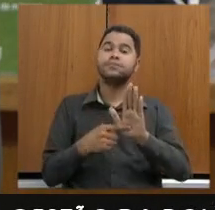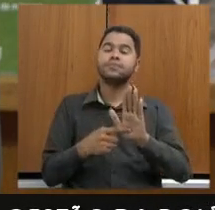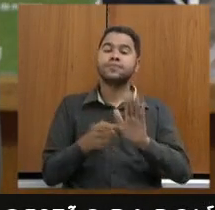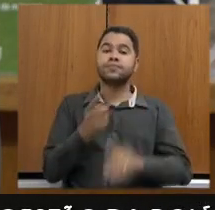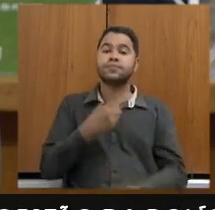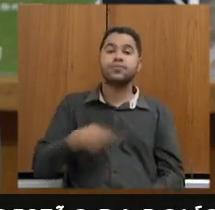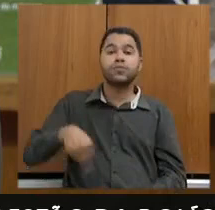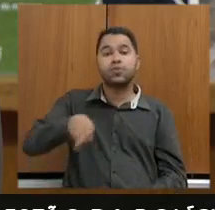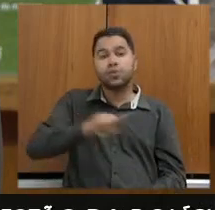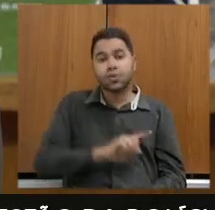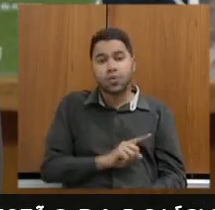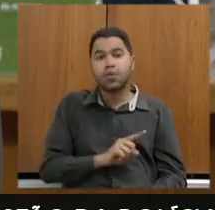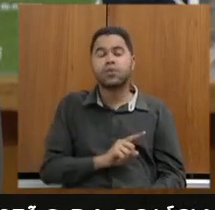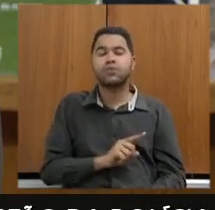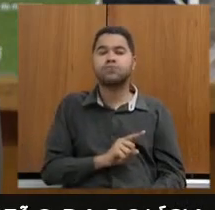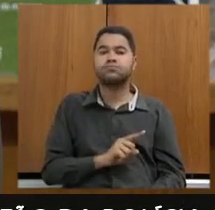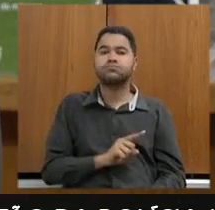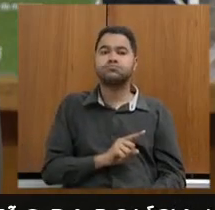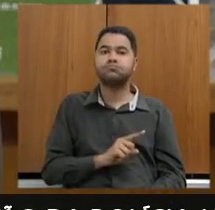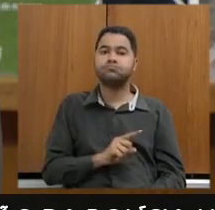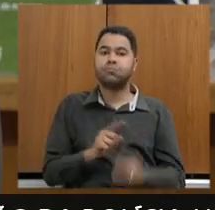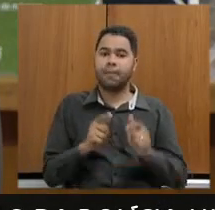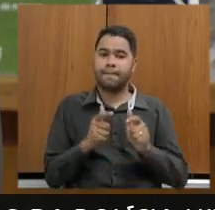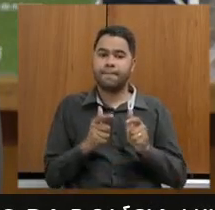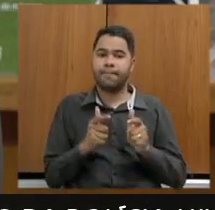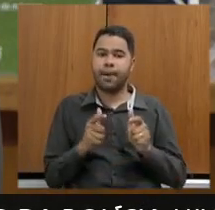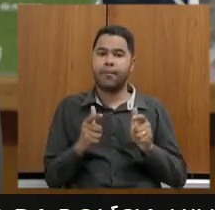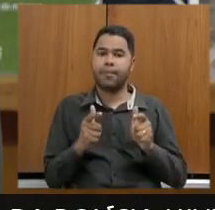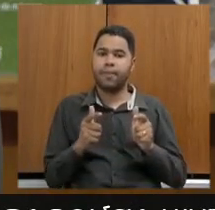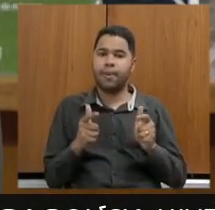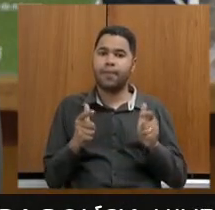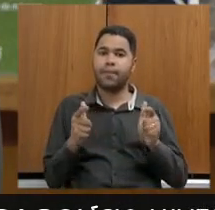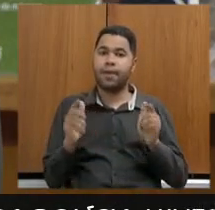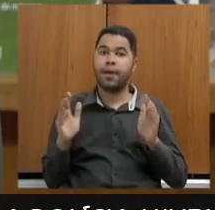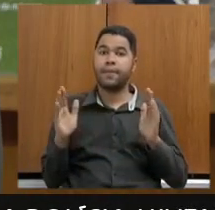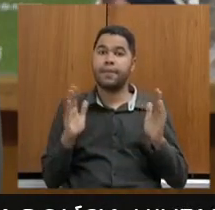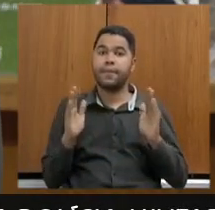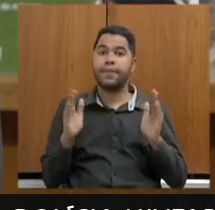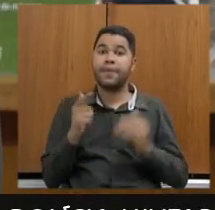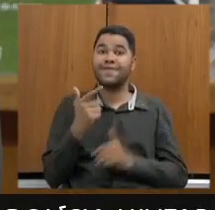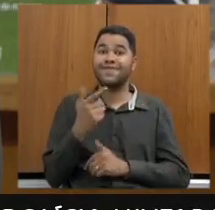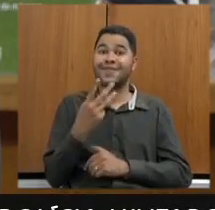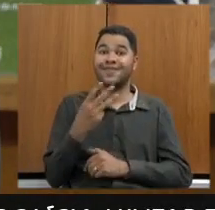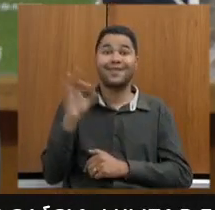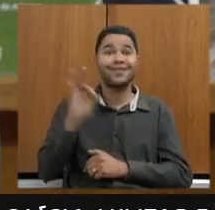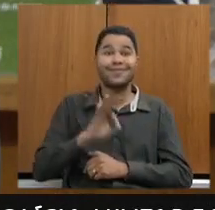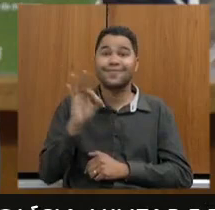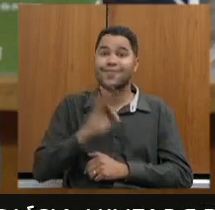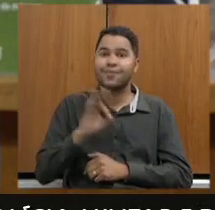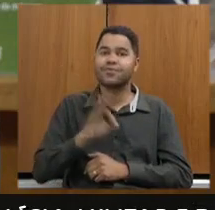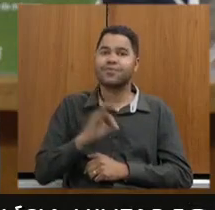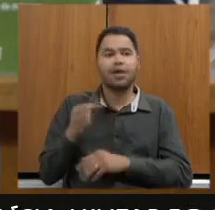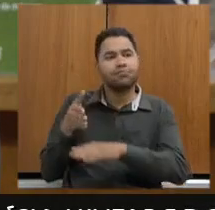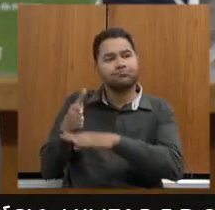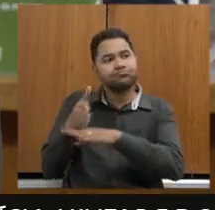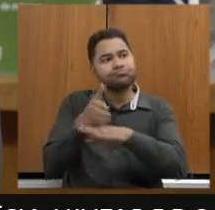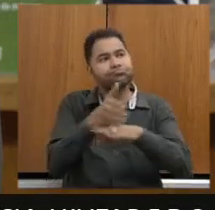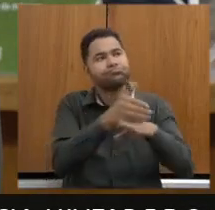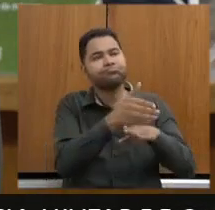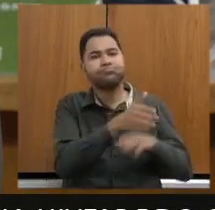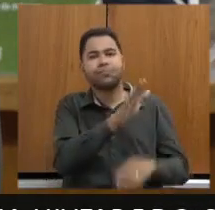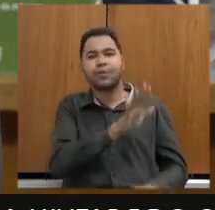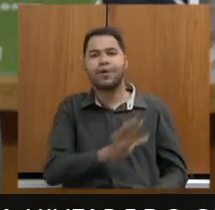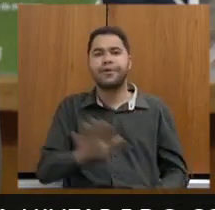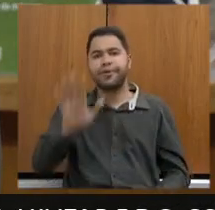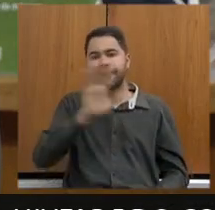dizer que nós estamos é tendo um crescimento em todo esse período de vinte e três por cento de presença em todo o estado